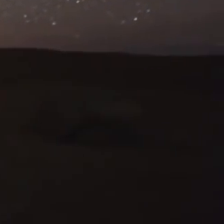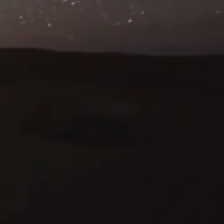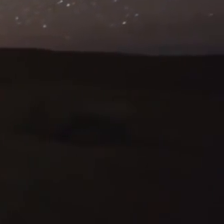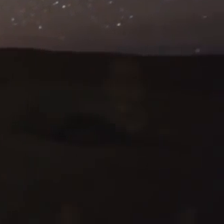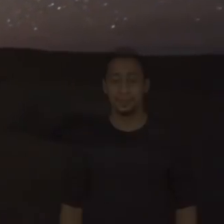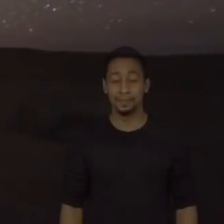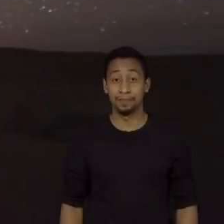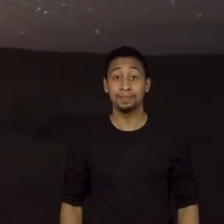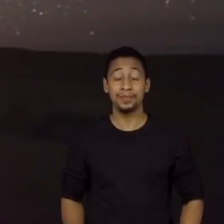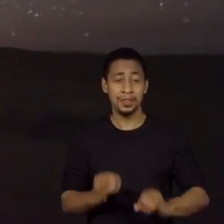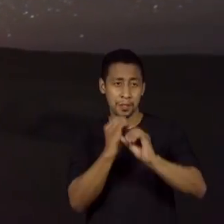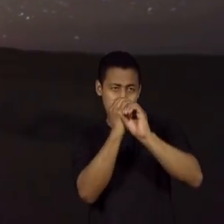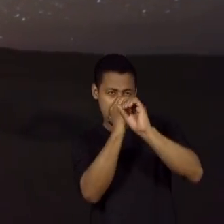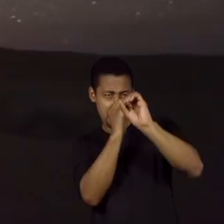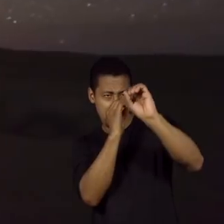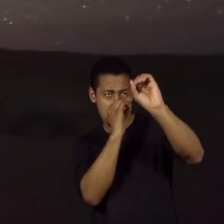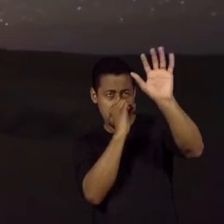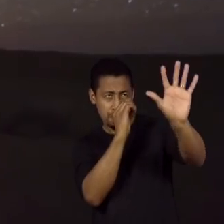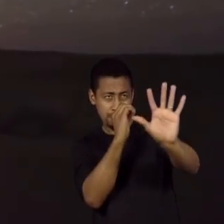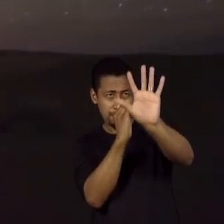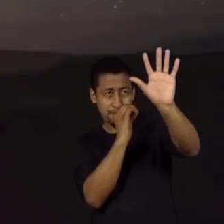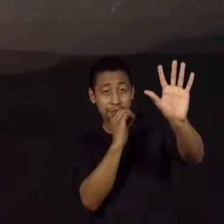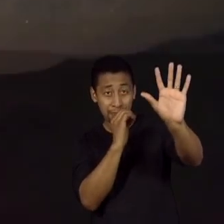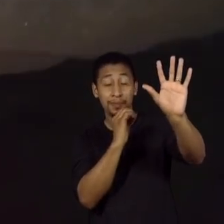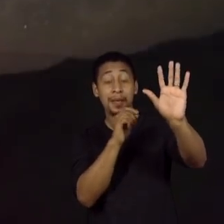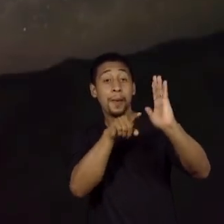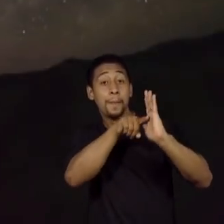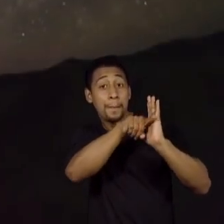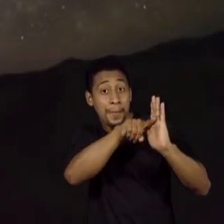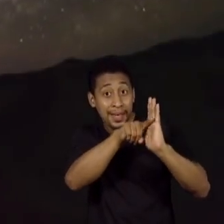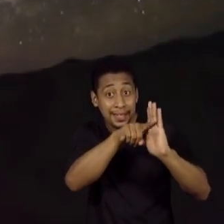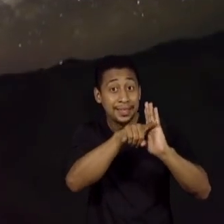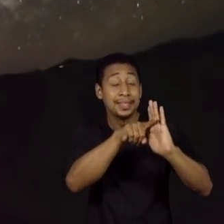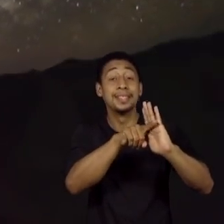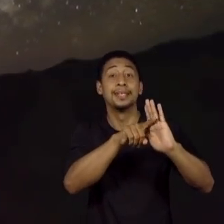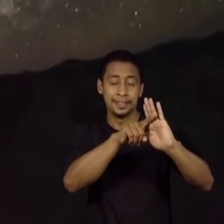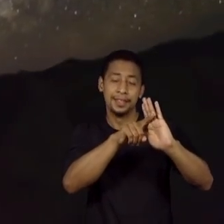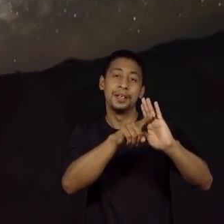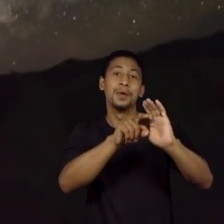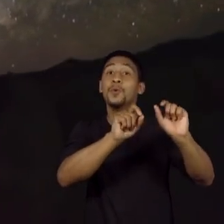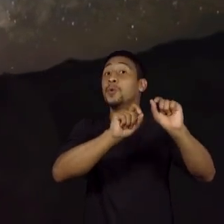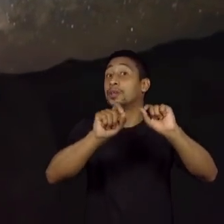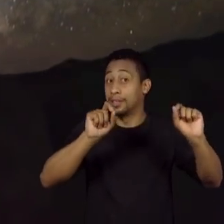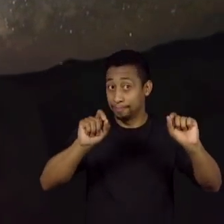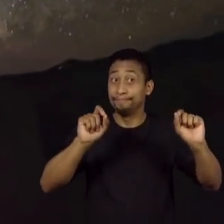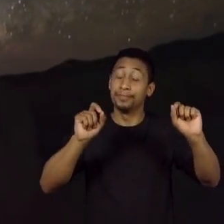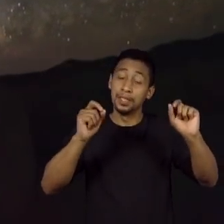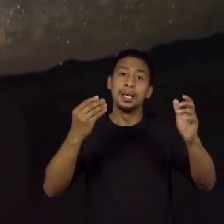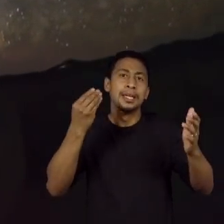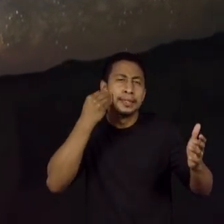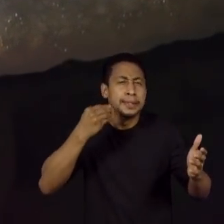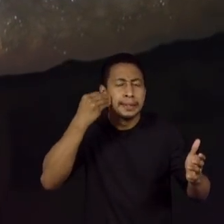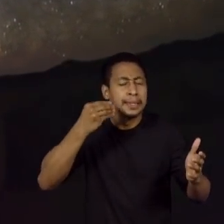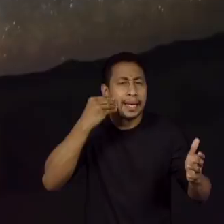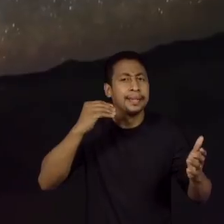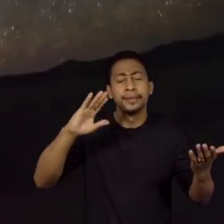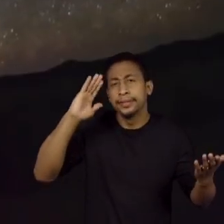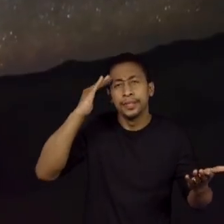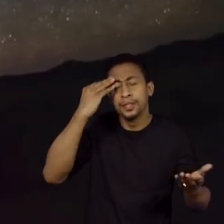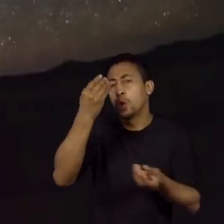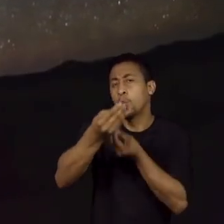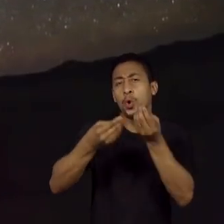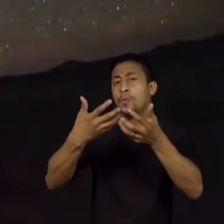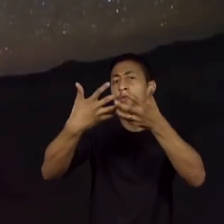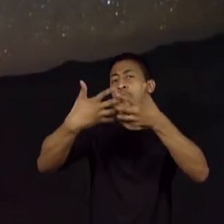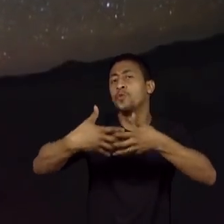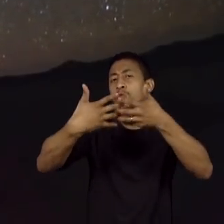A astrobiologia é uma área de pesquisa relativamente nova na ciência que procura entender o fenômeno da vida no universo. Como